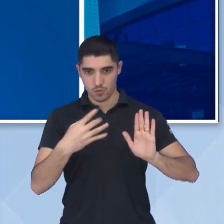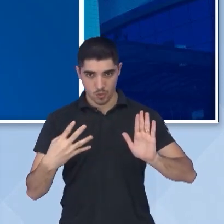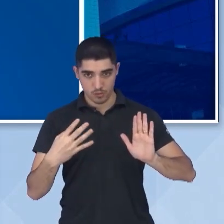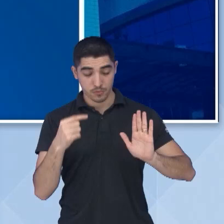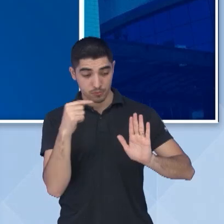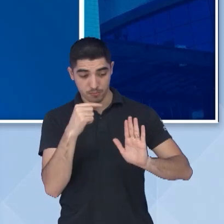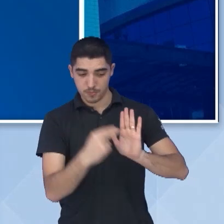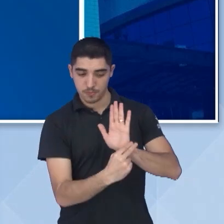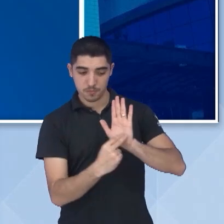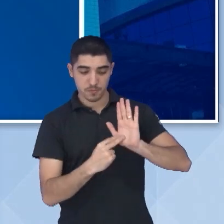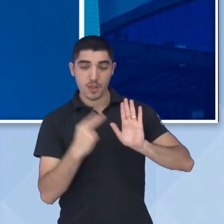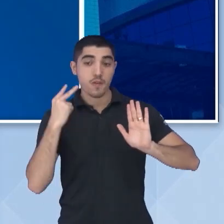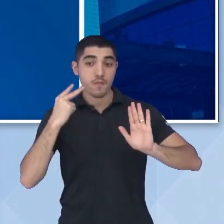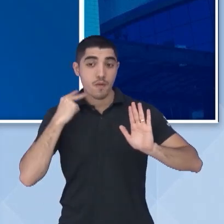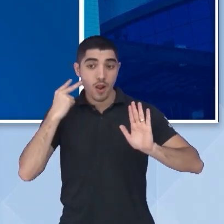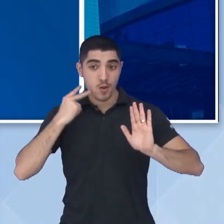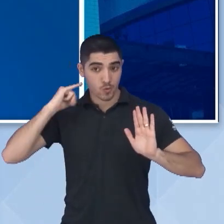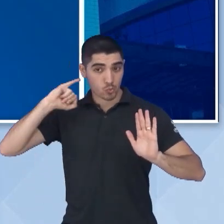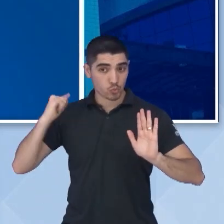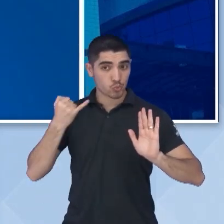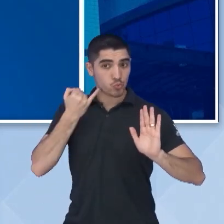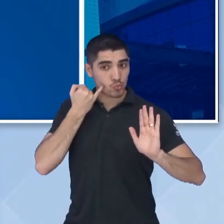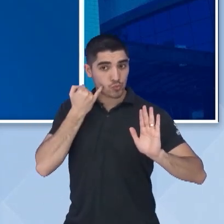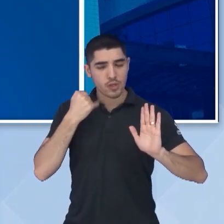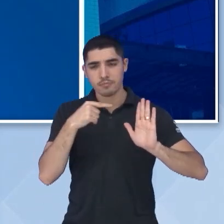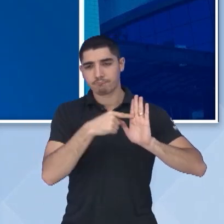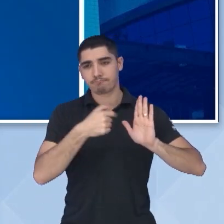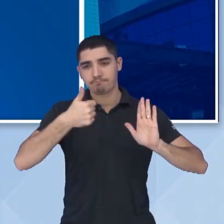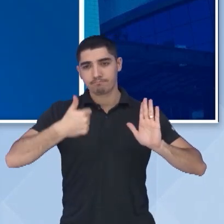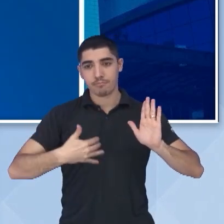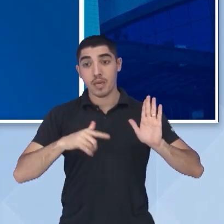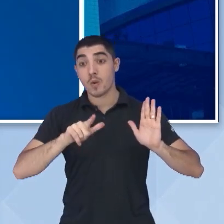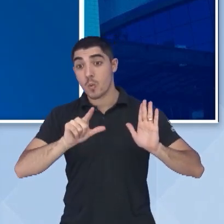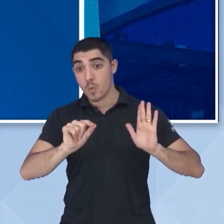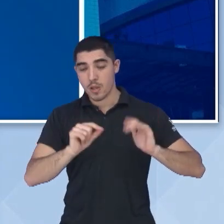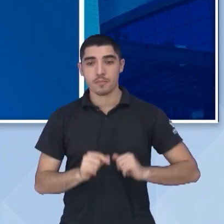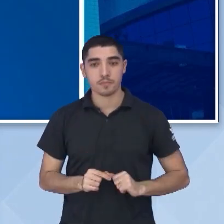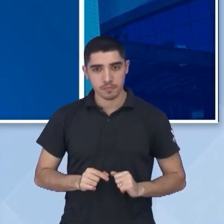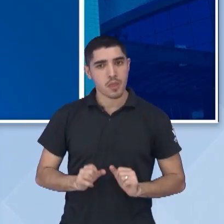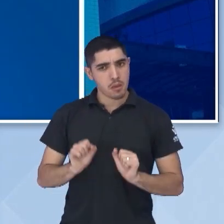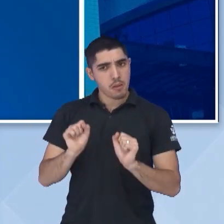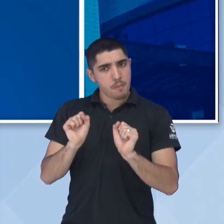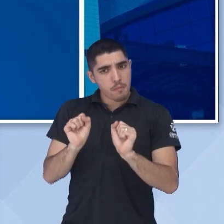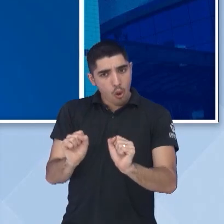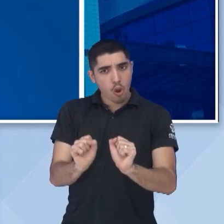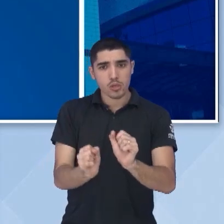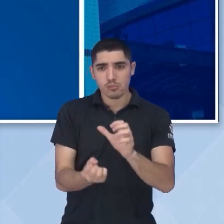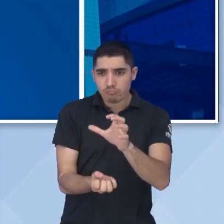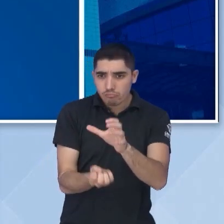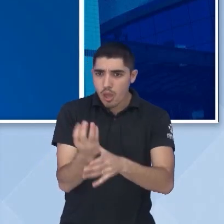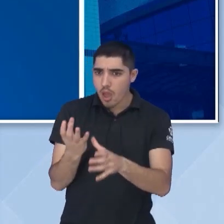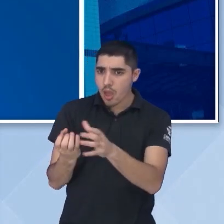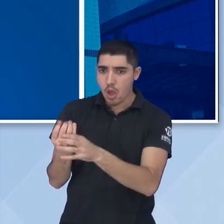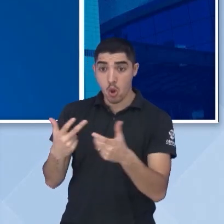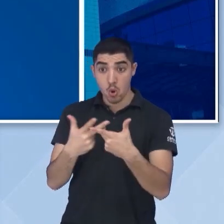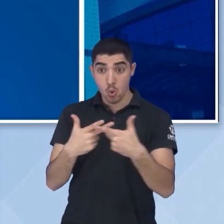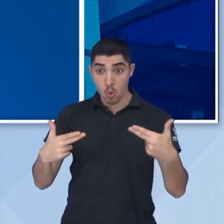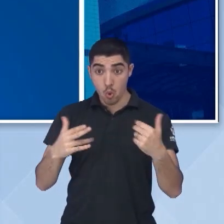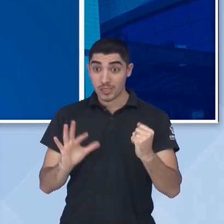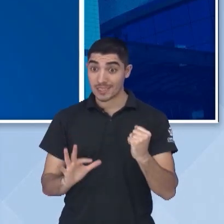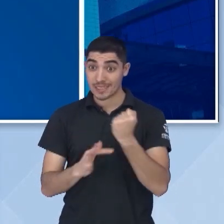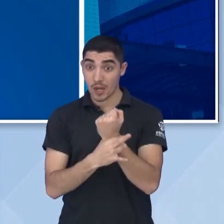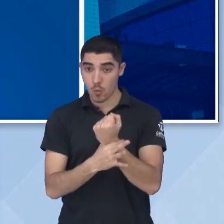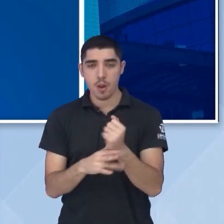355/2024. Autoria, vereador Juvenil Silvério. Autoriza a instalação de totens de segurança com botão